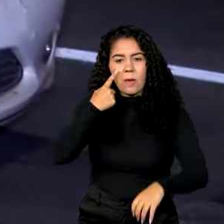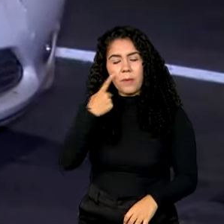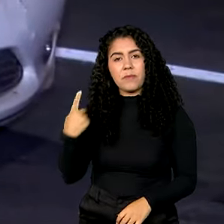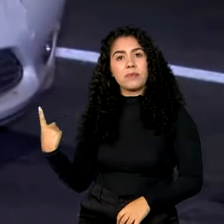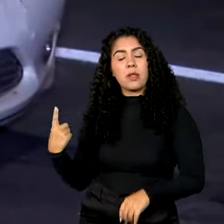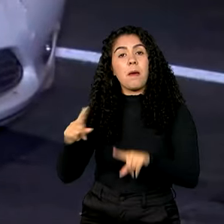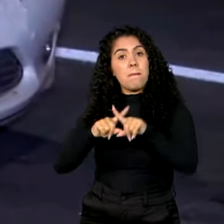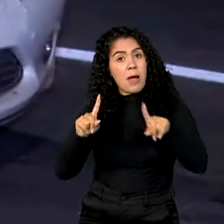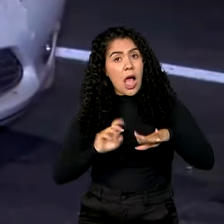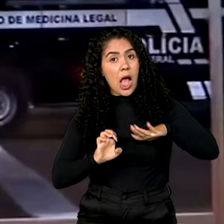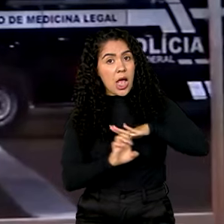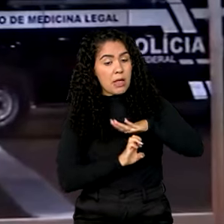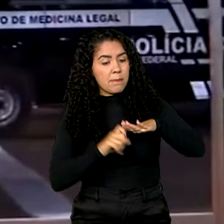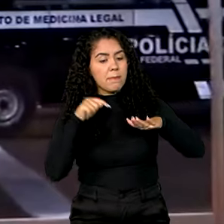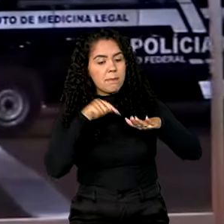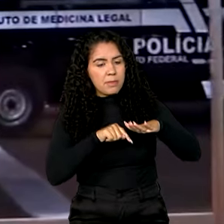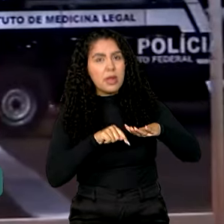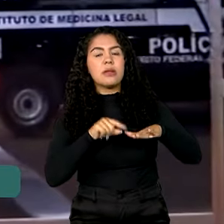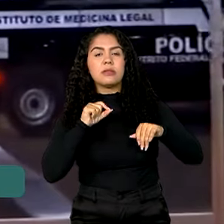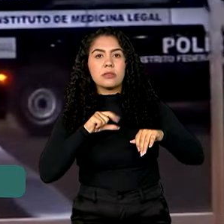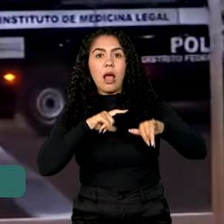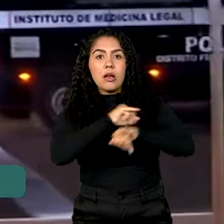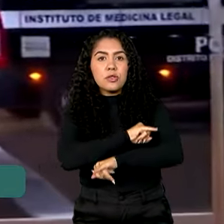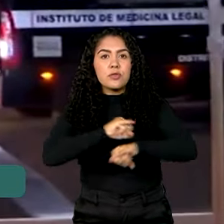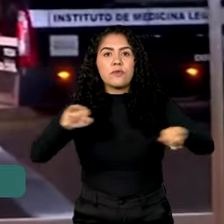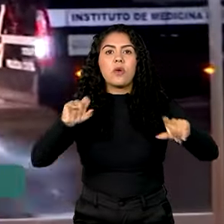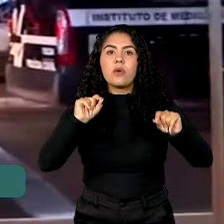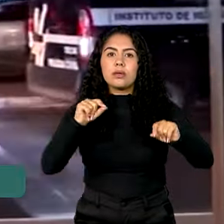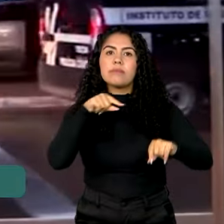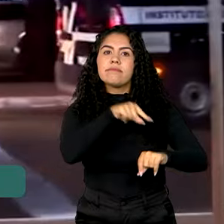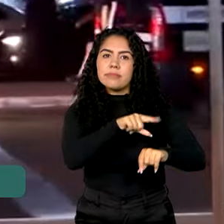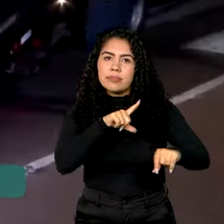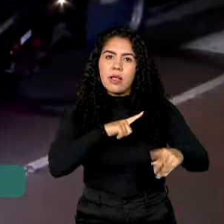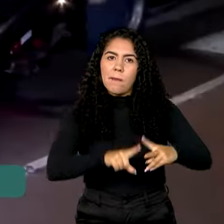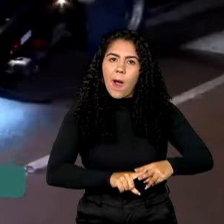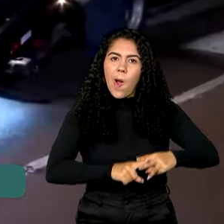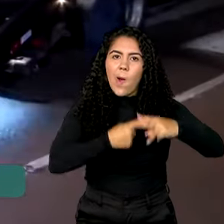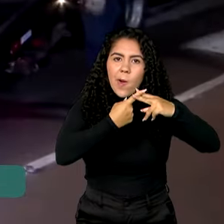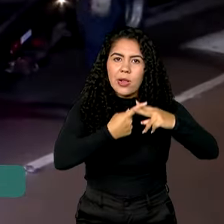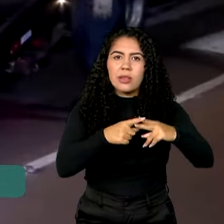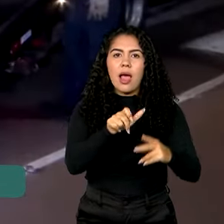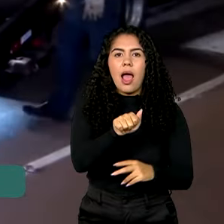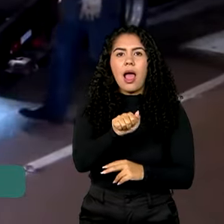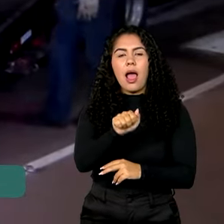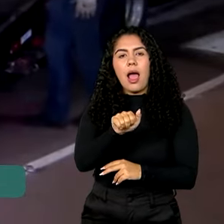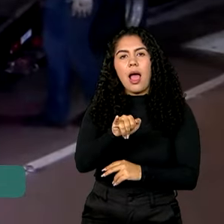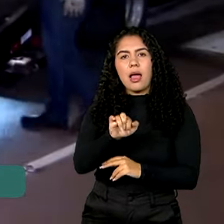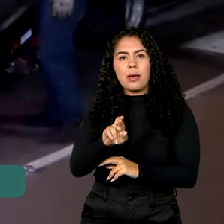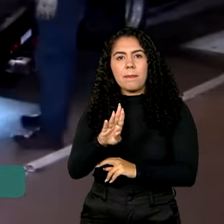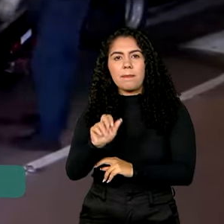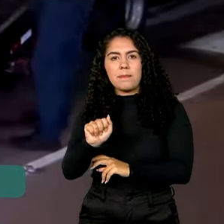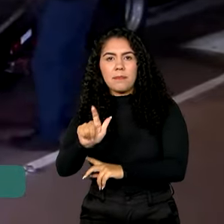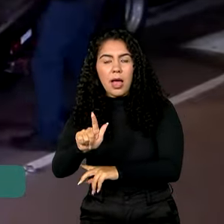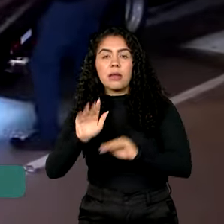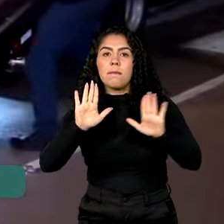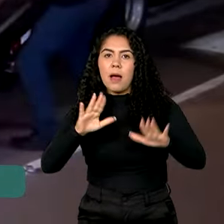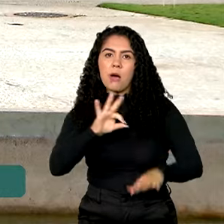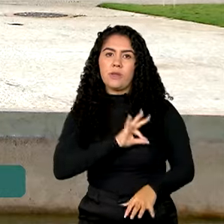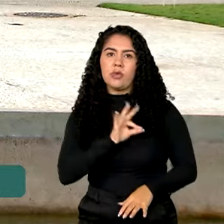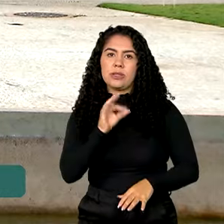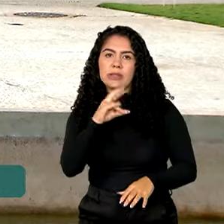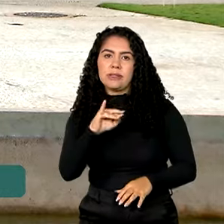que o carro possuía campanhas de recall em aberto para conserto do airbag. O caso está sendo investigado pela Polícia